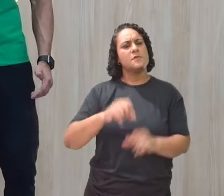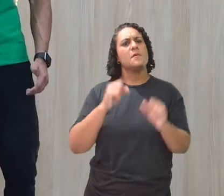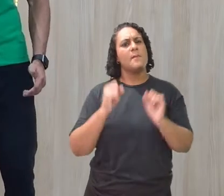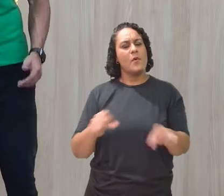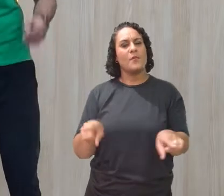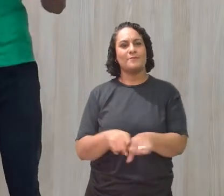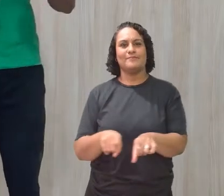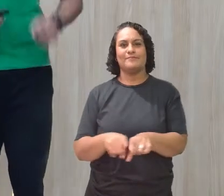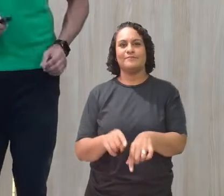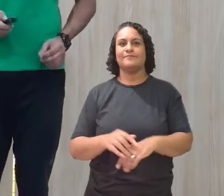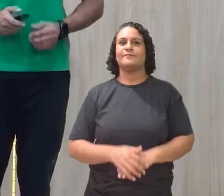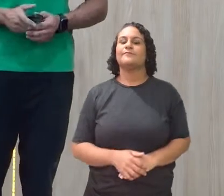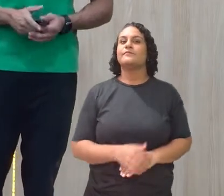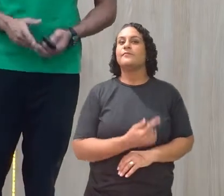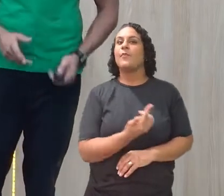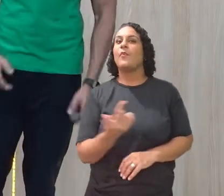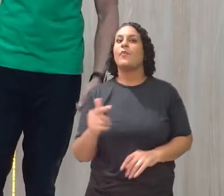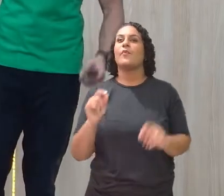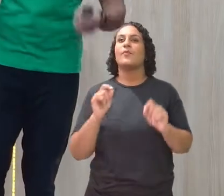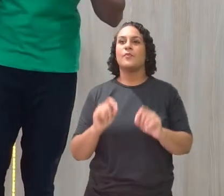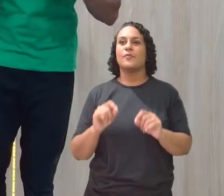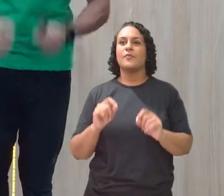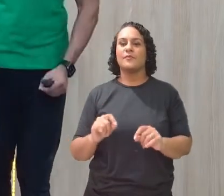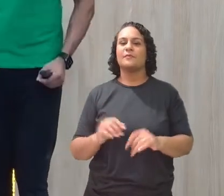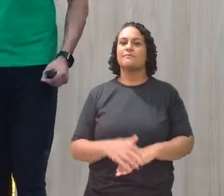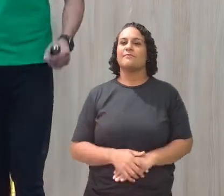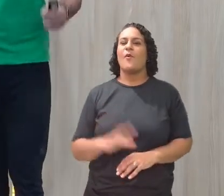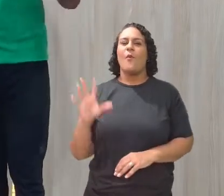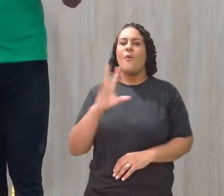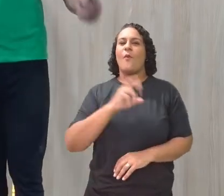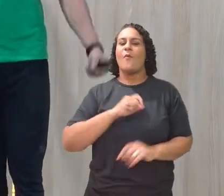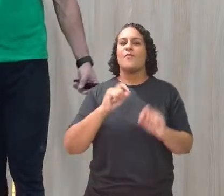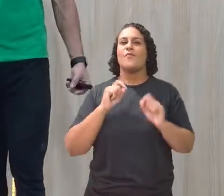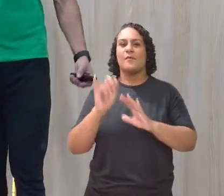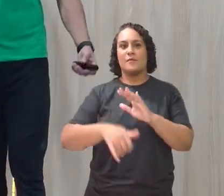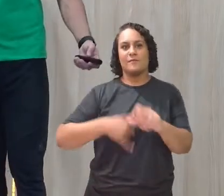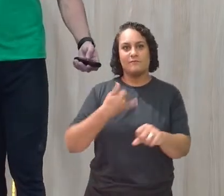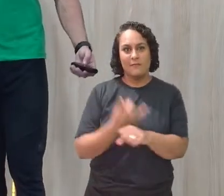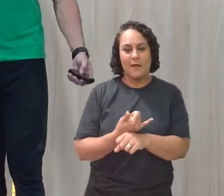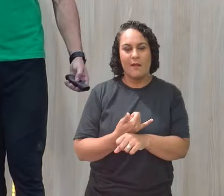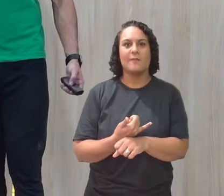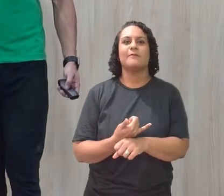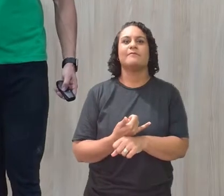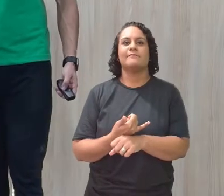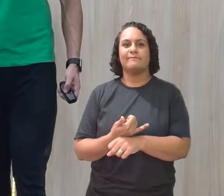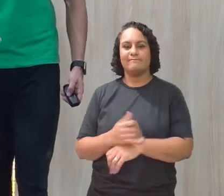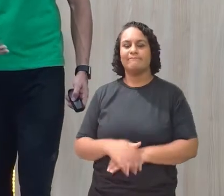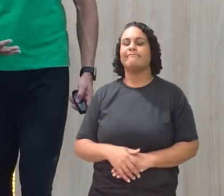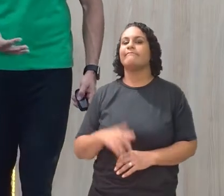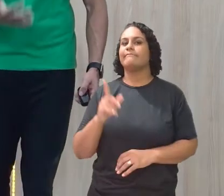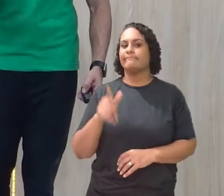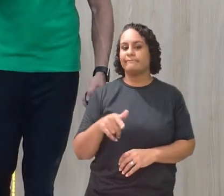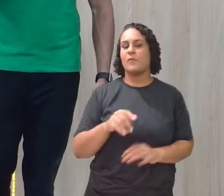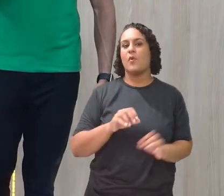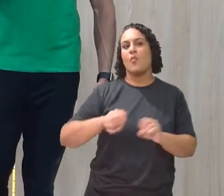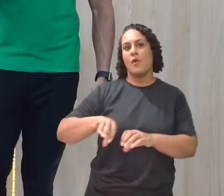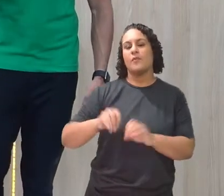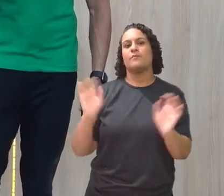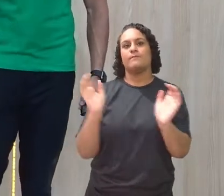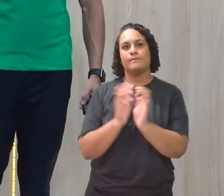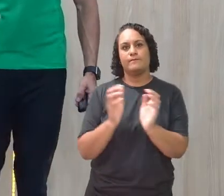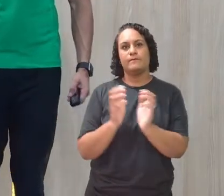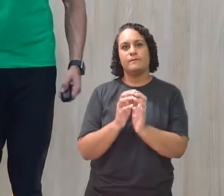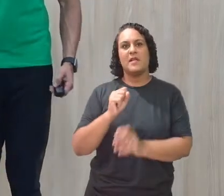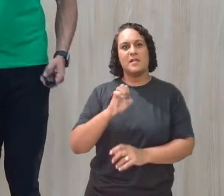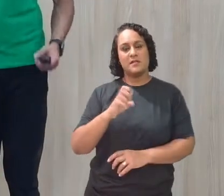também, certo? Outra coisa bastante importante que eu amo de paixão é o nosso canal no YouTube, o canal Educa Recife. Se você